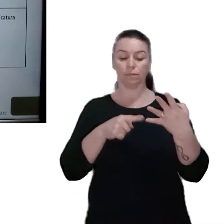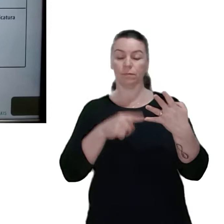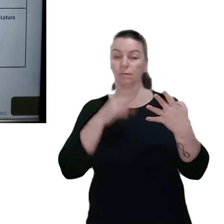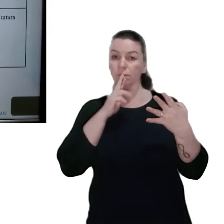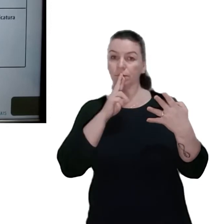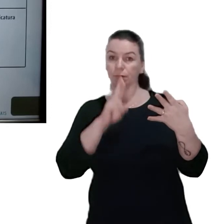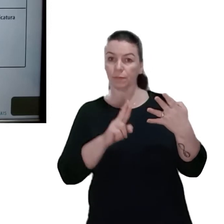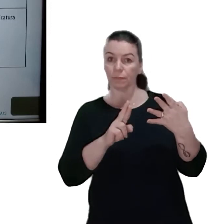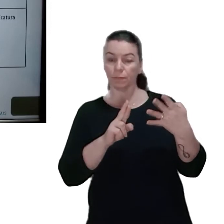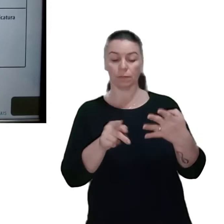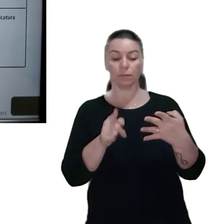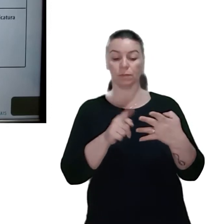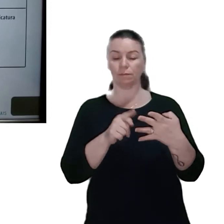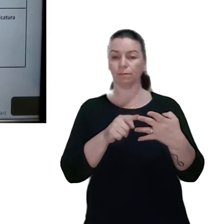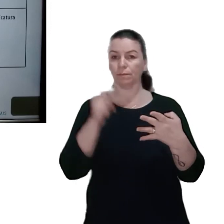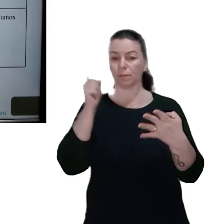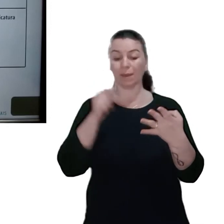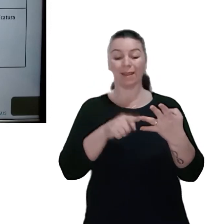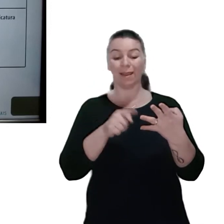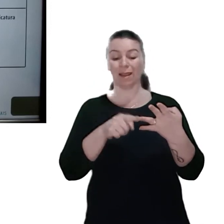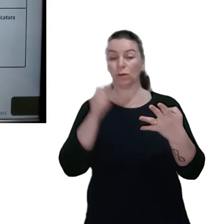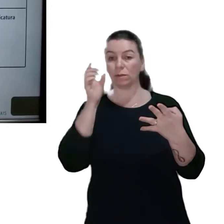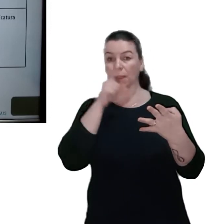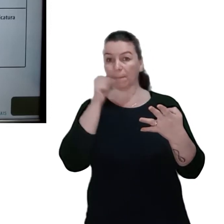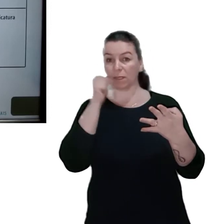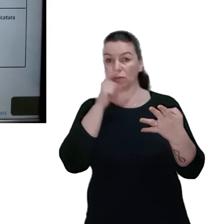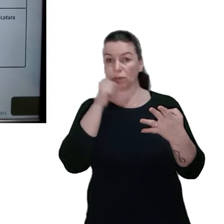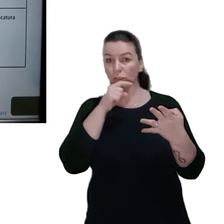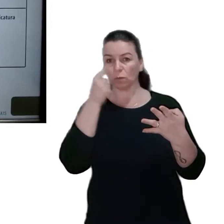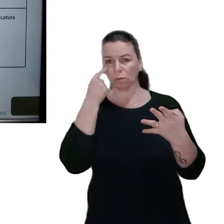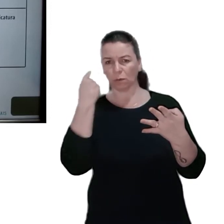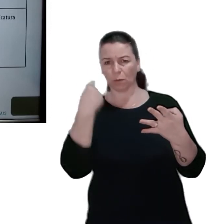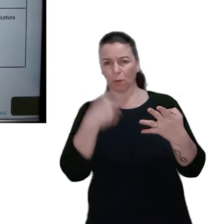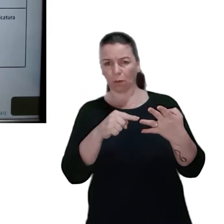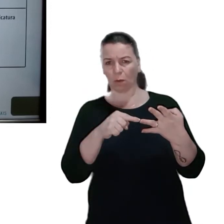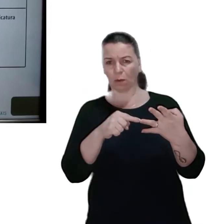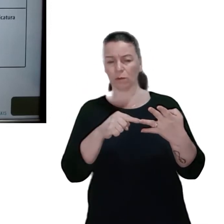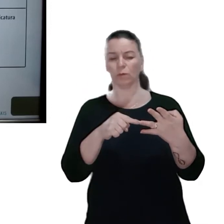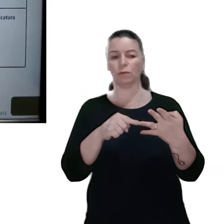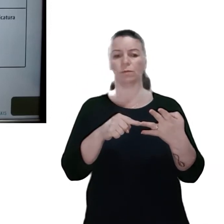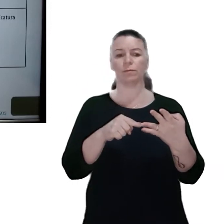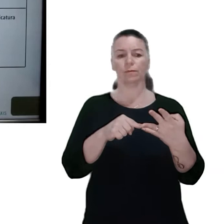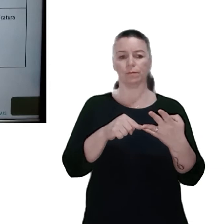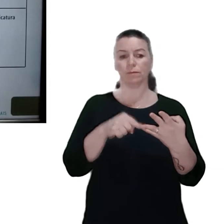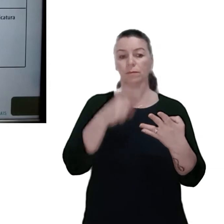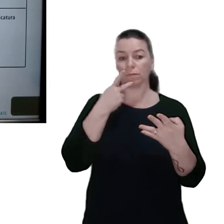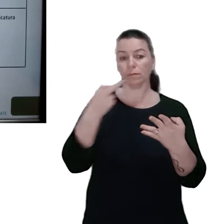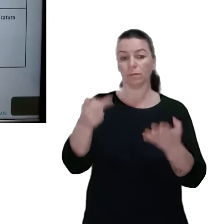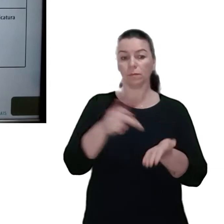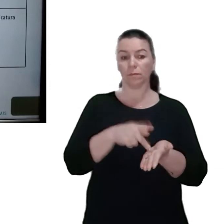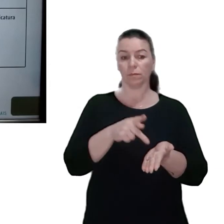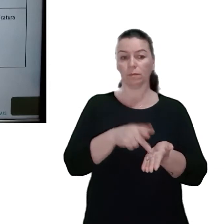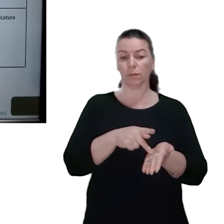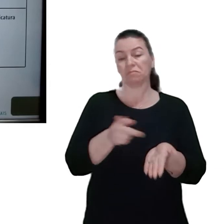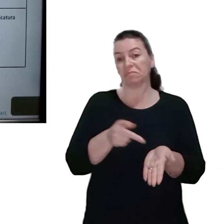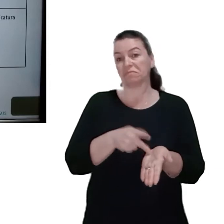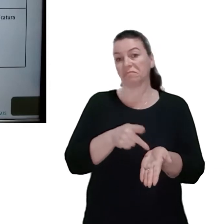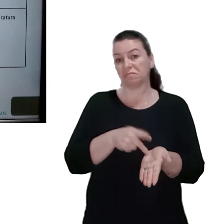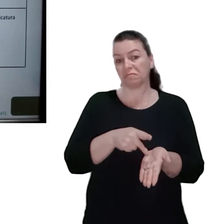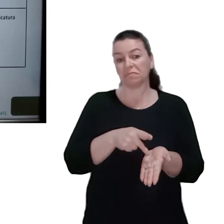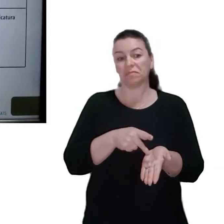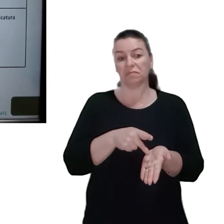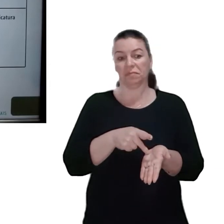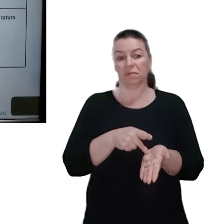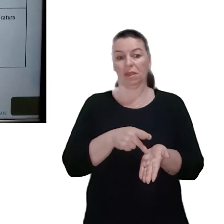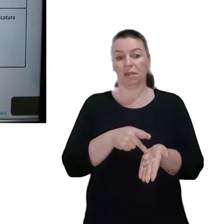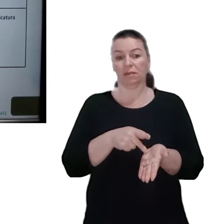declara, o Carlos está mentindo. Eu olho para a declaração de Carlos, vejo que ele disse verdade, então